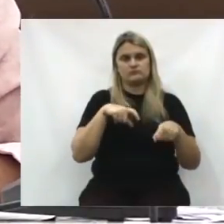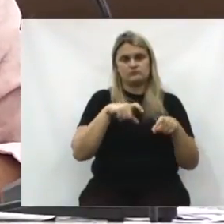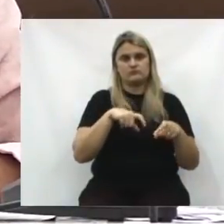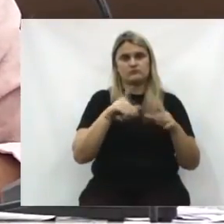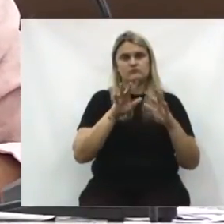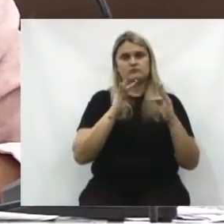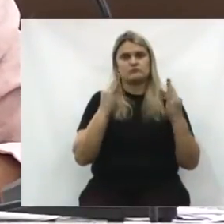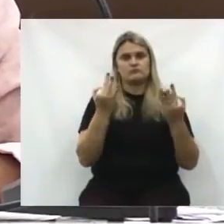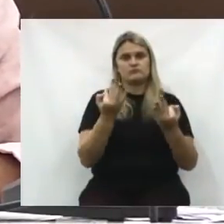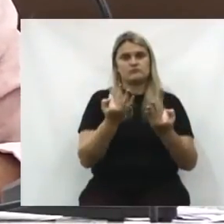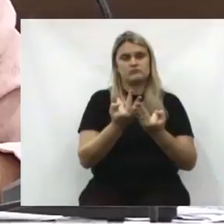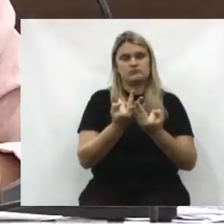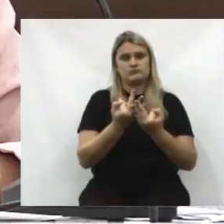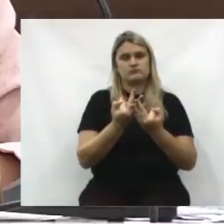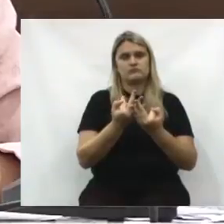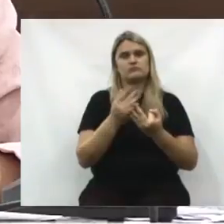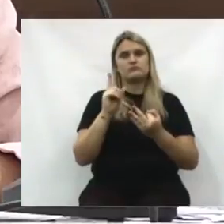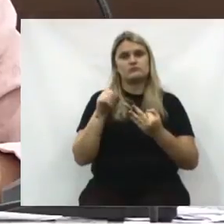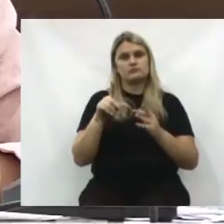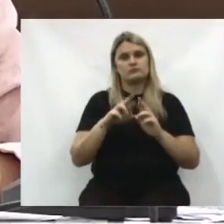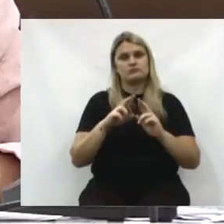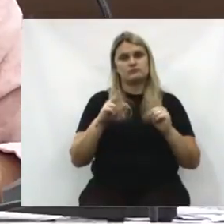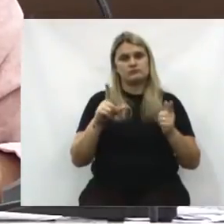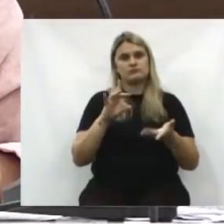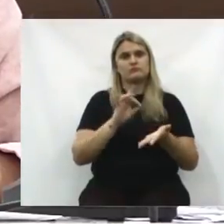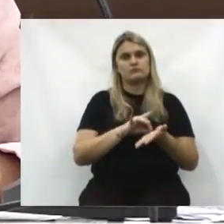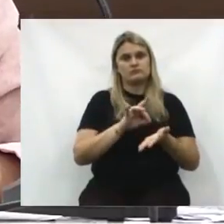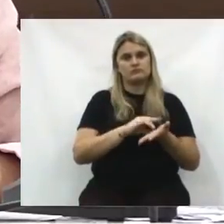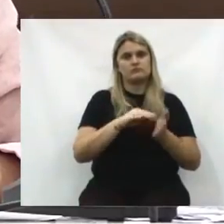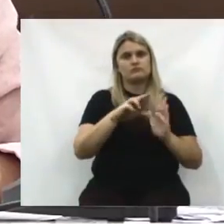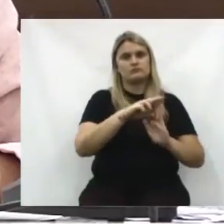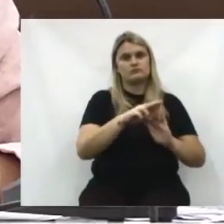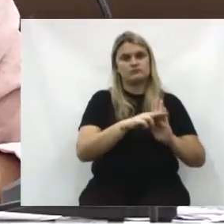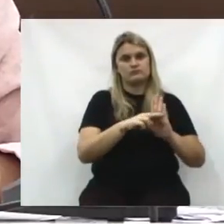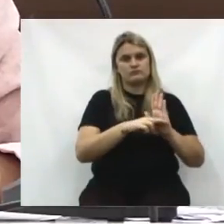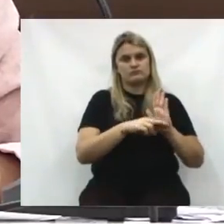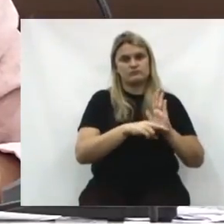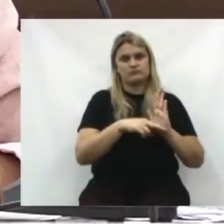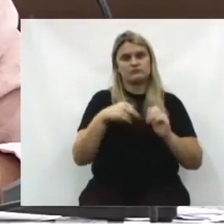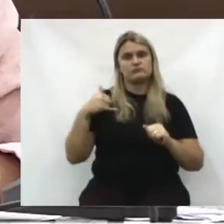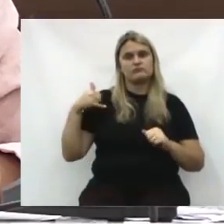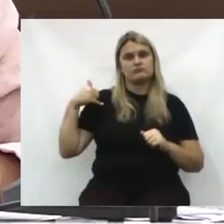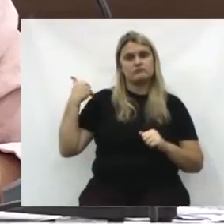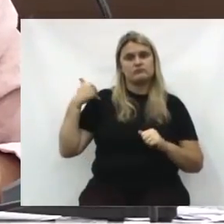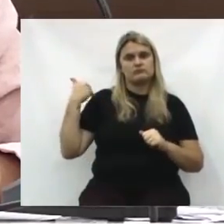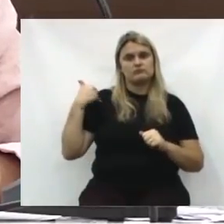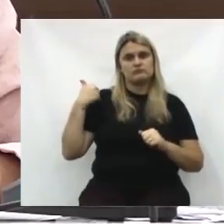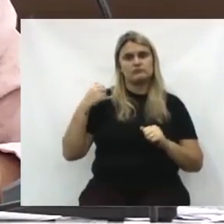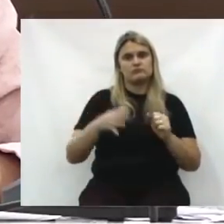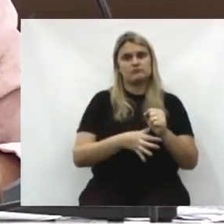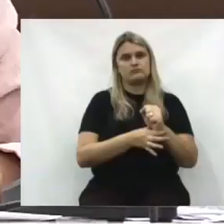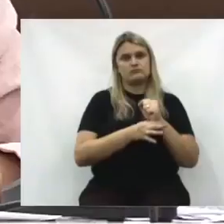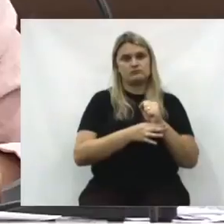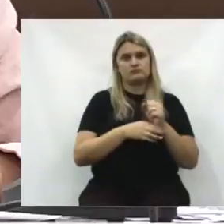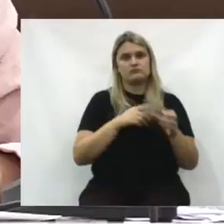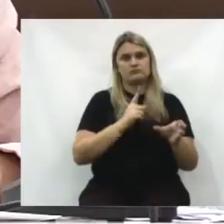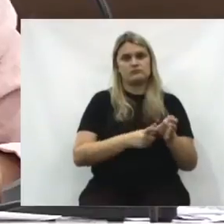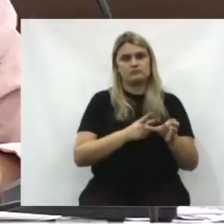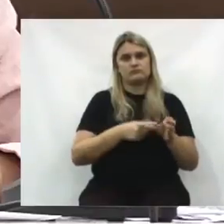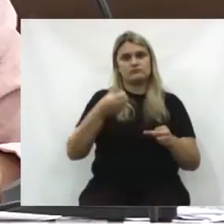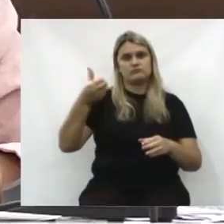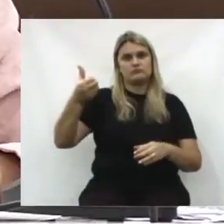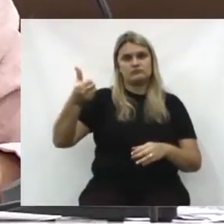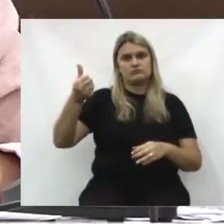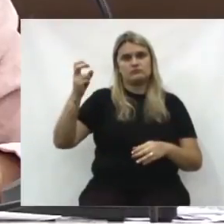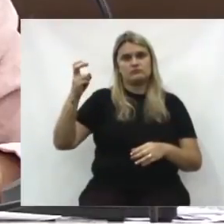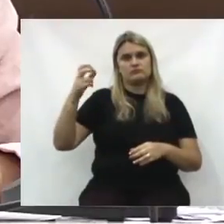que inclui agricultores familiares, passariam a seguir a mesma regra da idade mínima dos